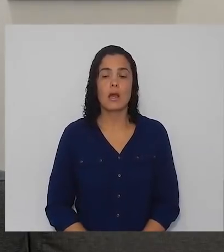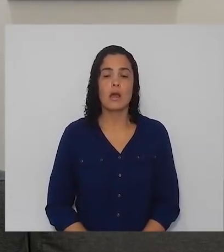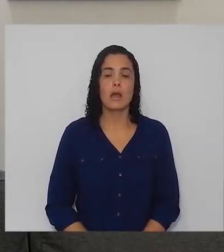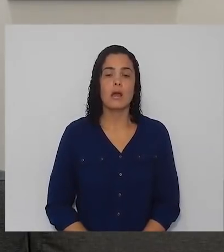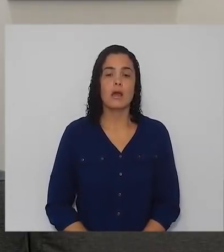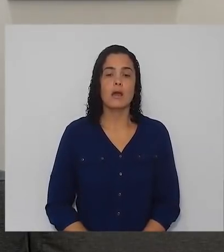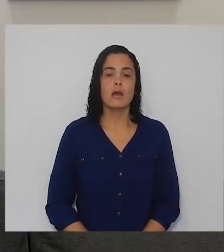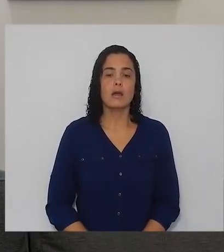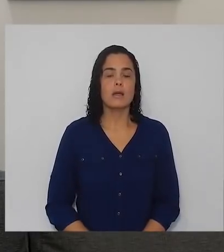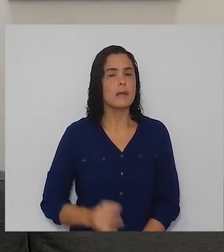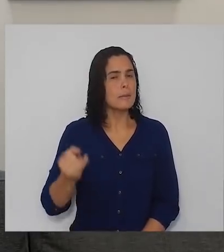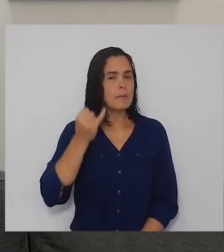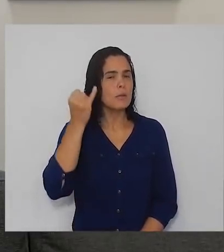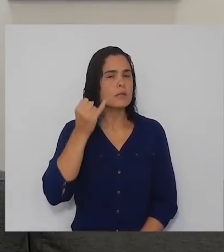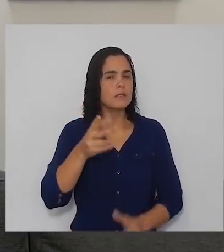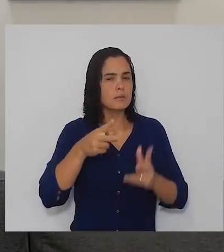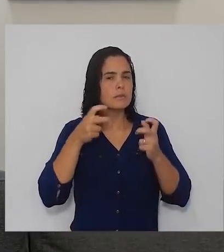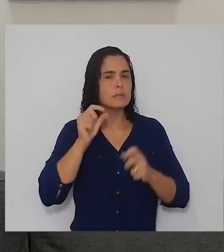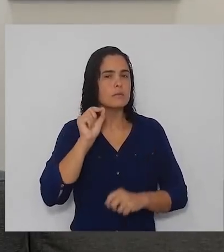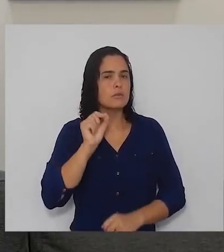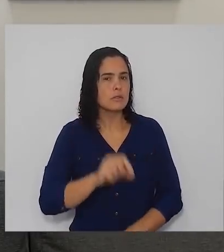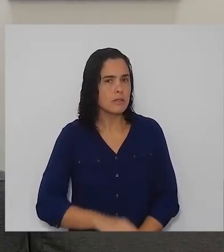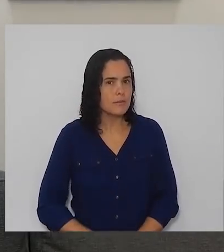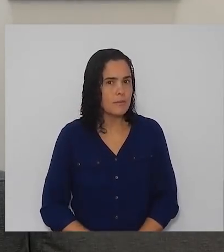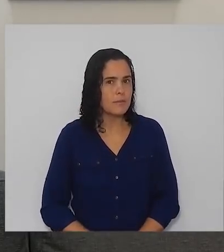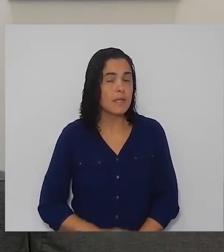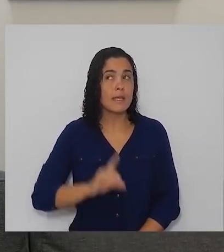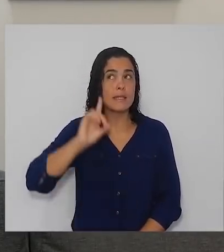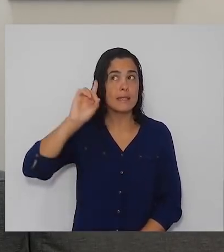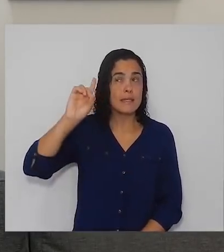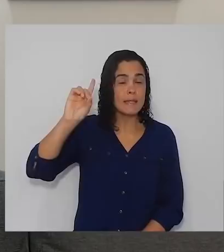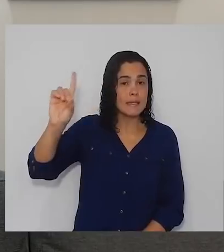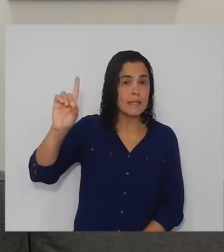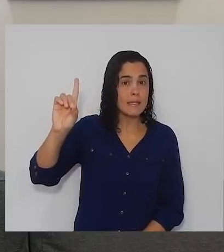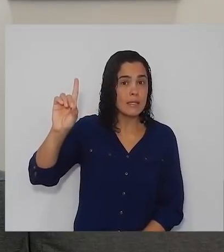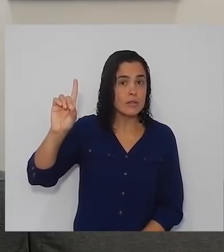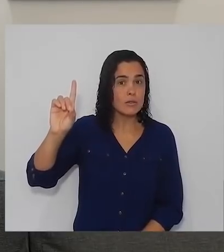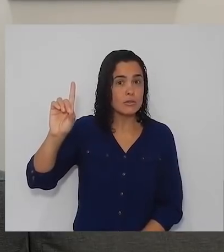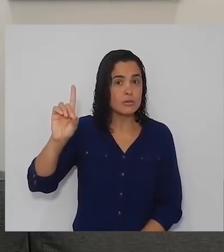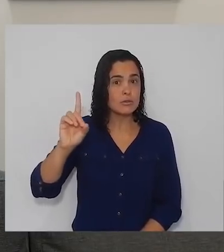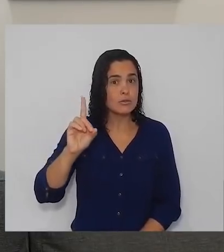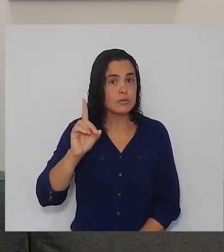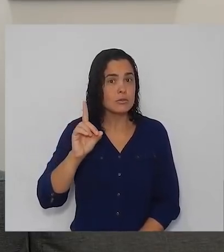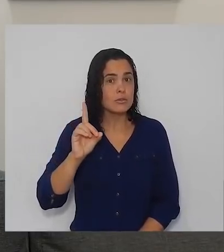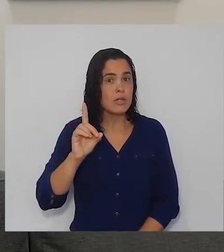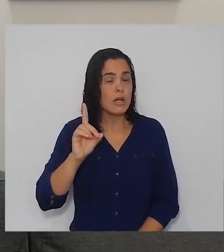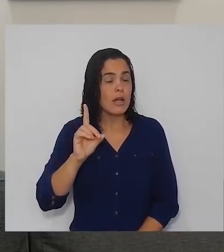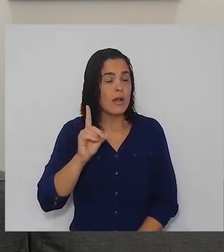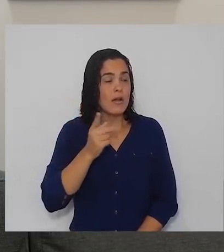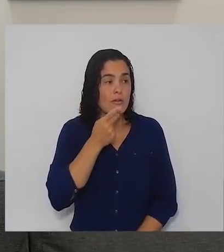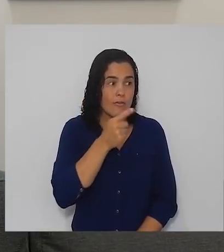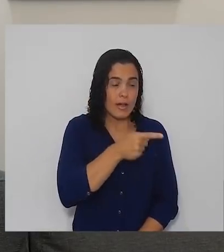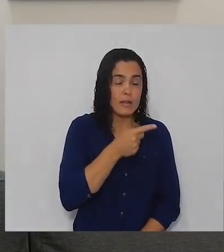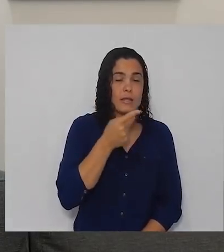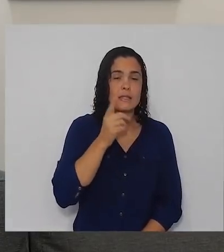quando Deus fala com Elias, eu quero chamar a atenção para um detalhe importantíssimo nesse versículo 8. Ele diz assim, eu